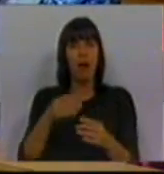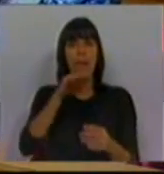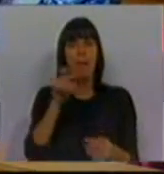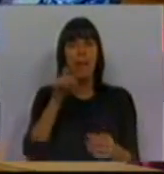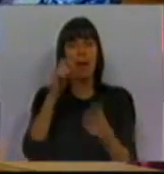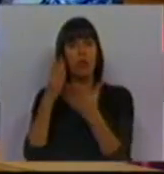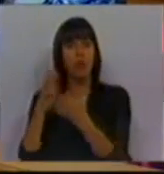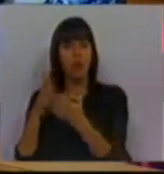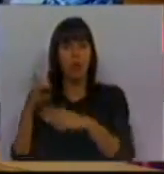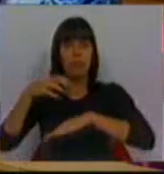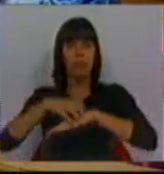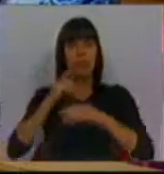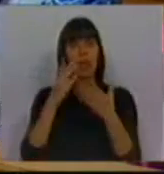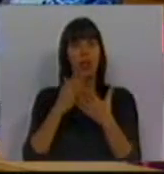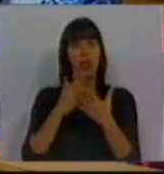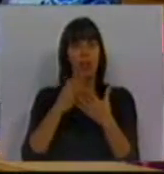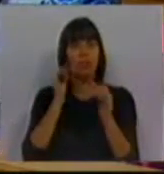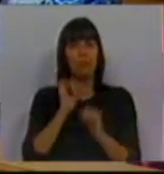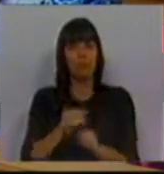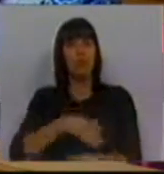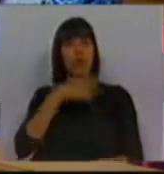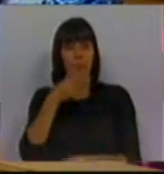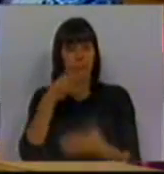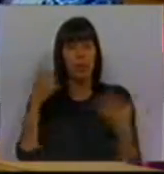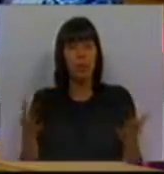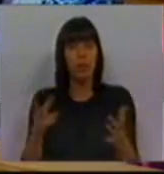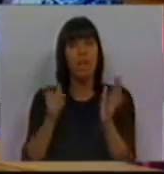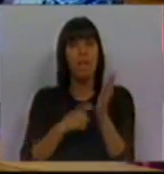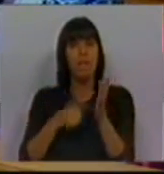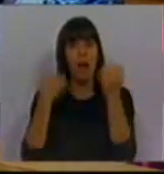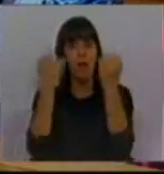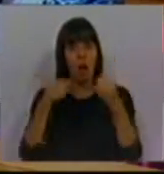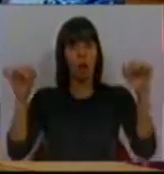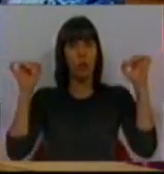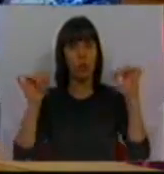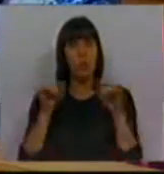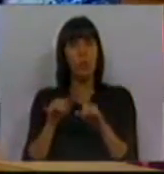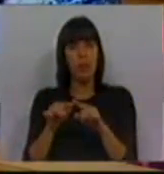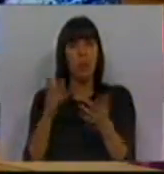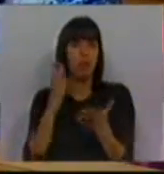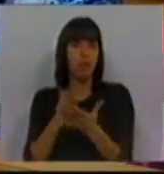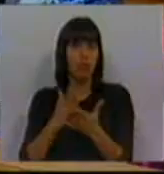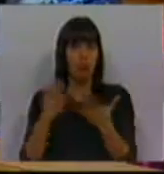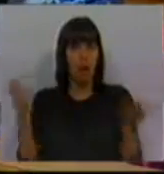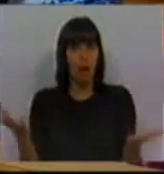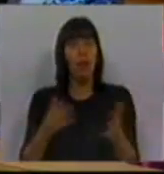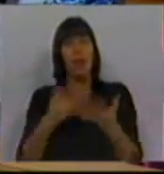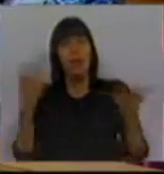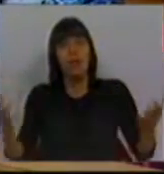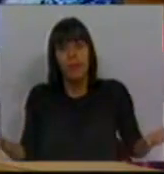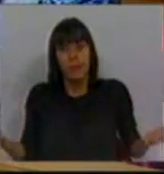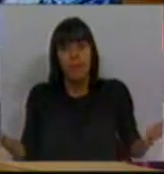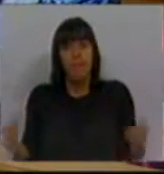escolar e dos equipamentos educativos. Explicam-se pela falta de autonomia das escolas.